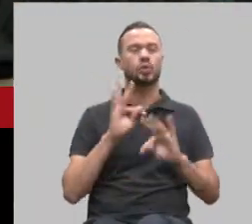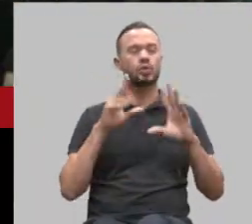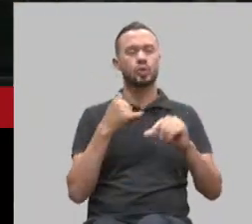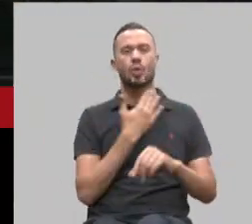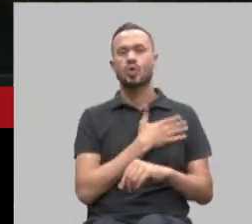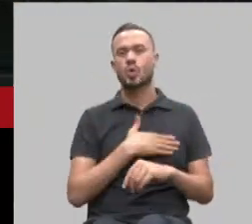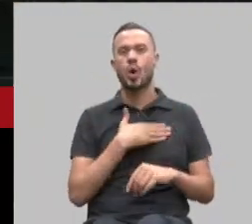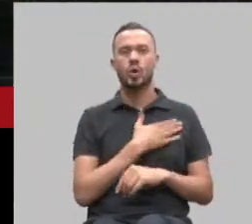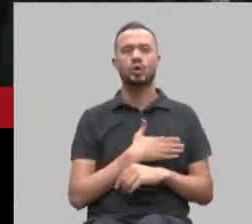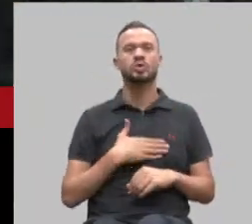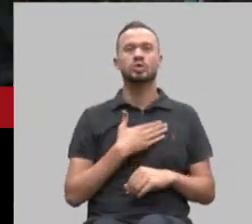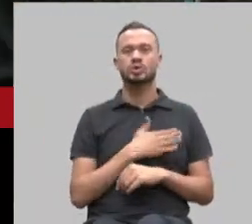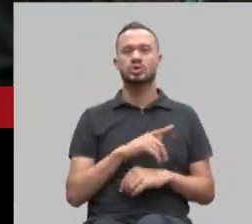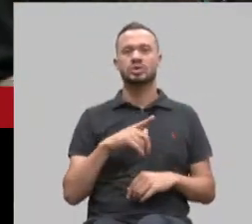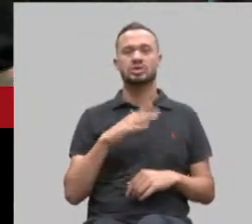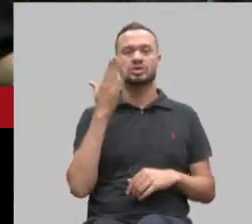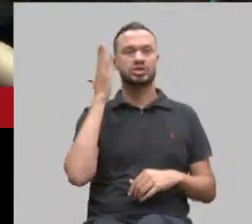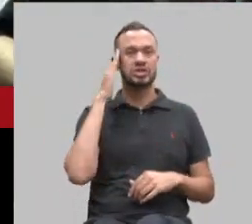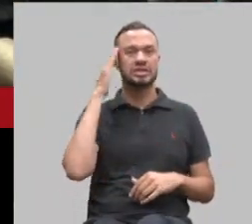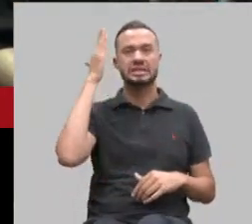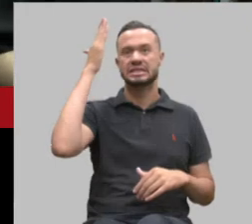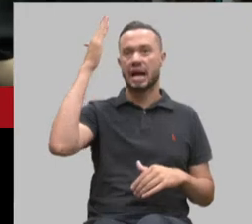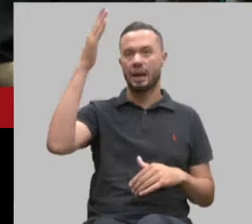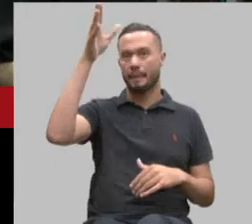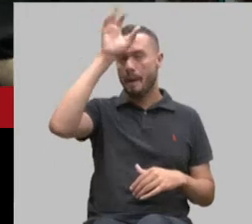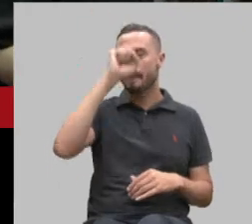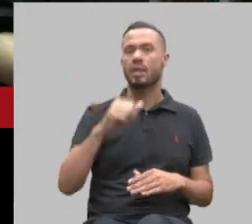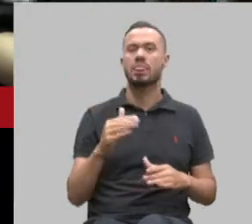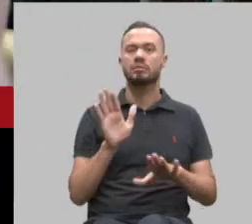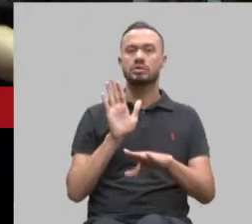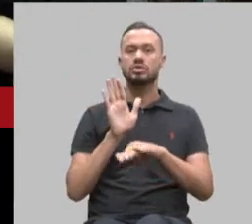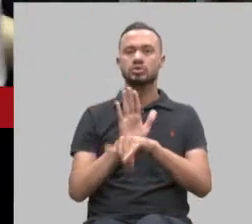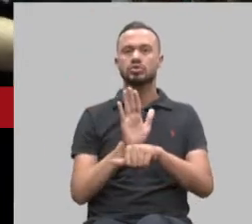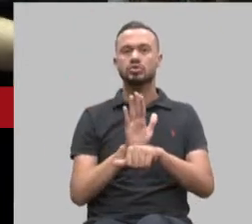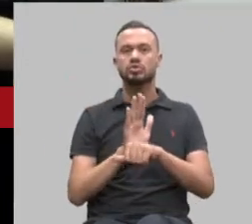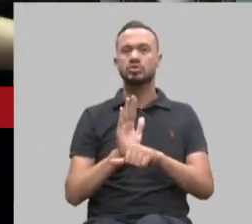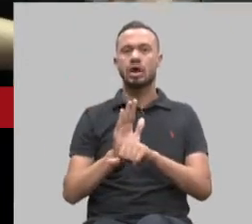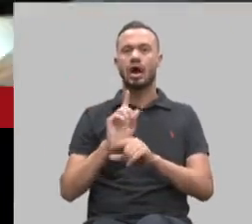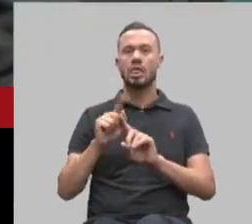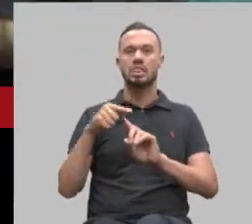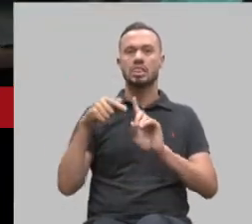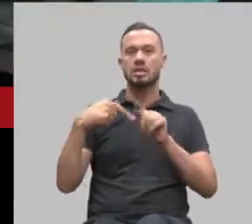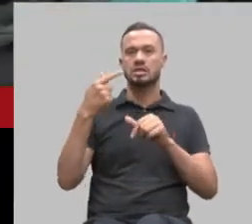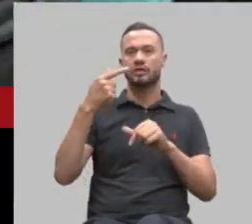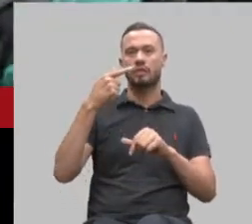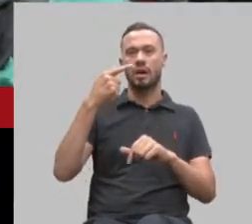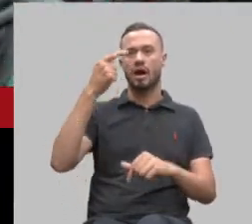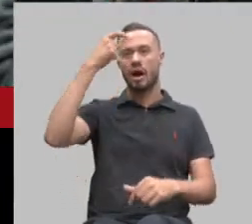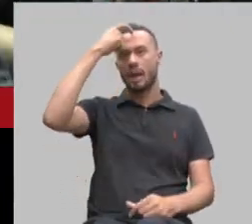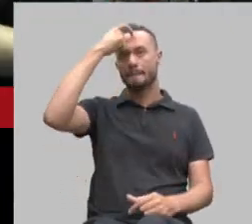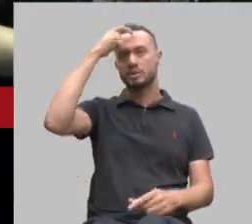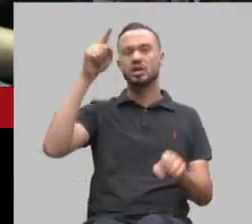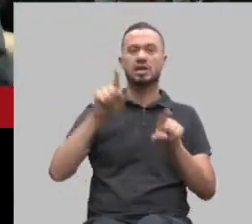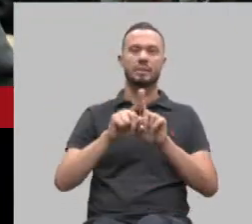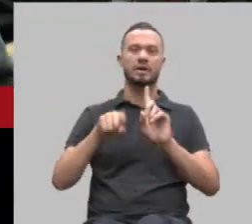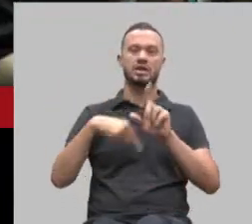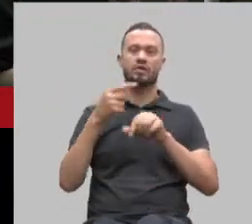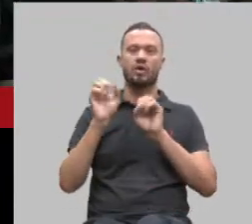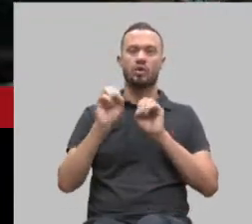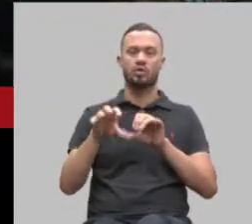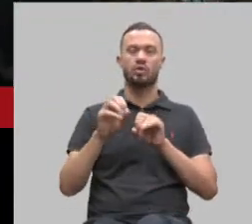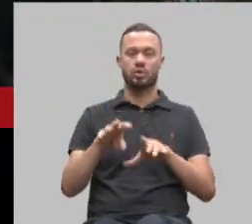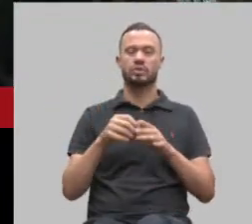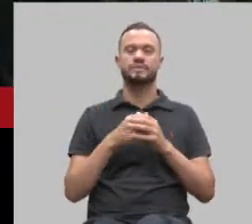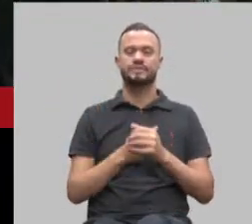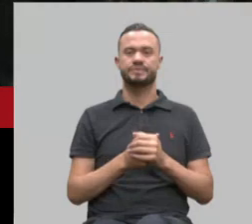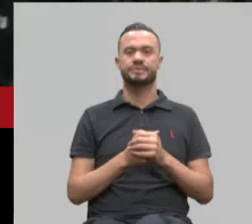aquilo que a gente tem o dom aquilo que vai ajudar no nosso desenvolvimento psicológico e no nosso desenvolvimento educacional disso que se trata